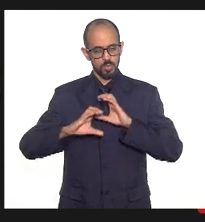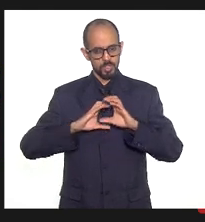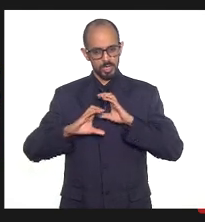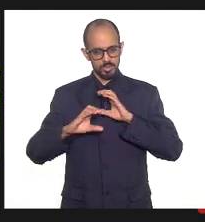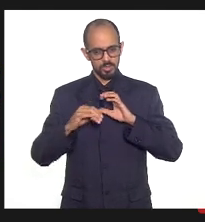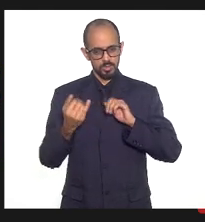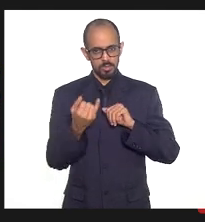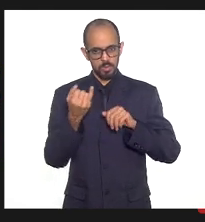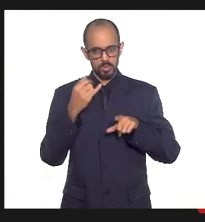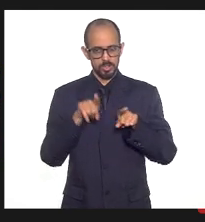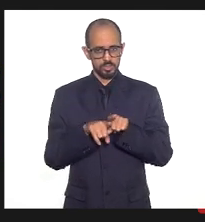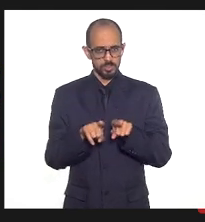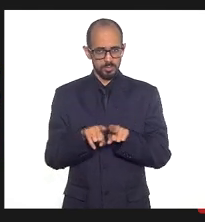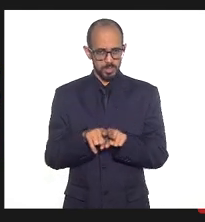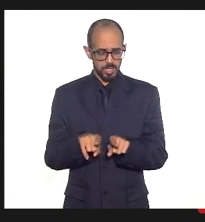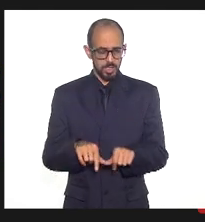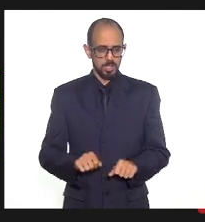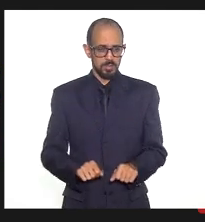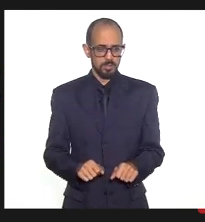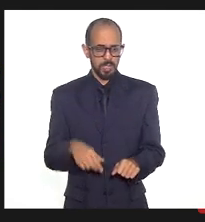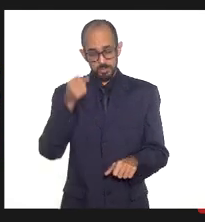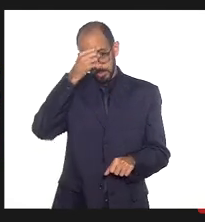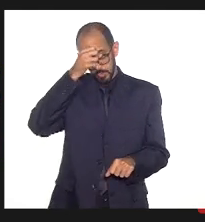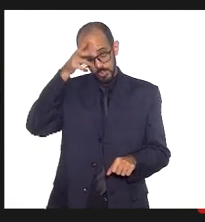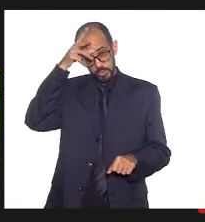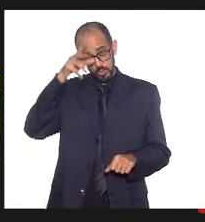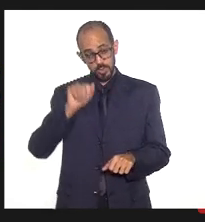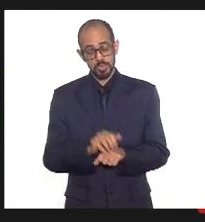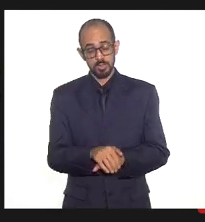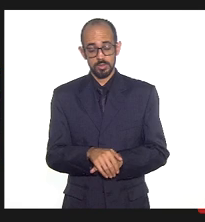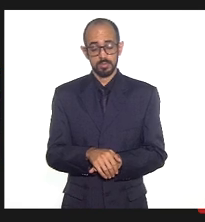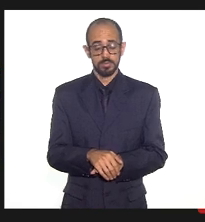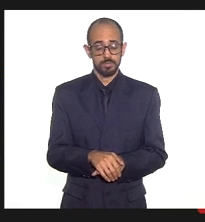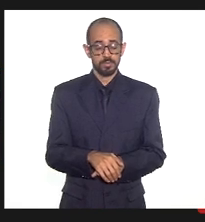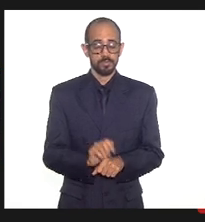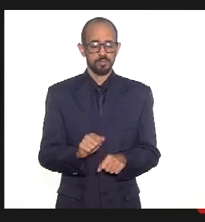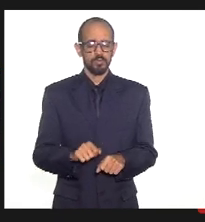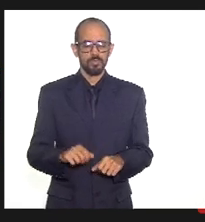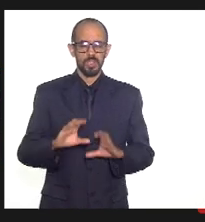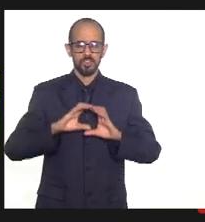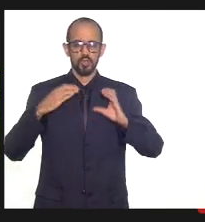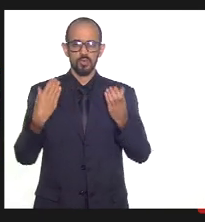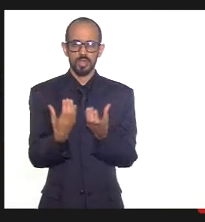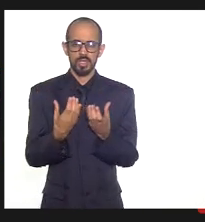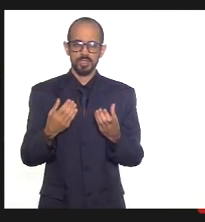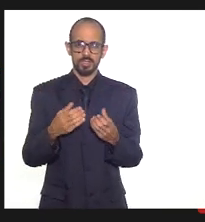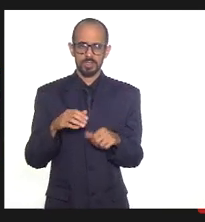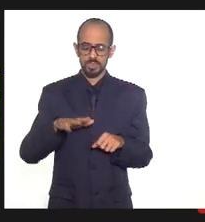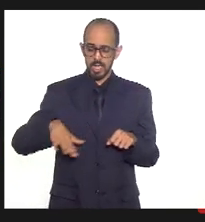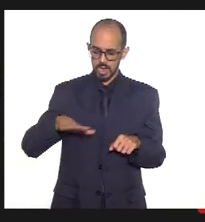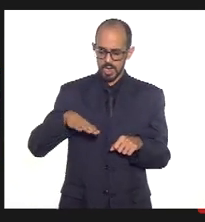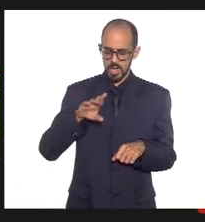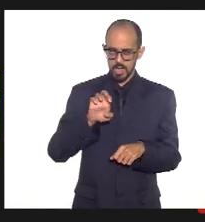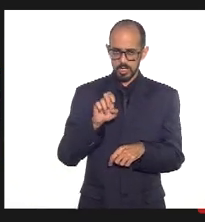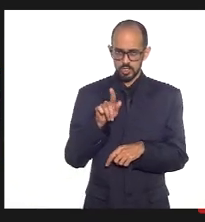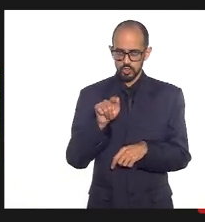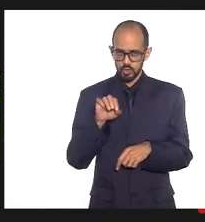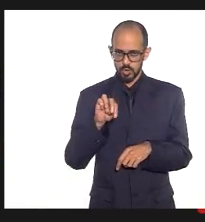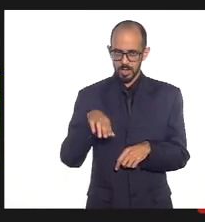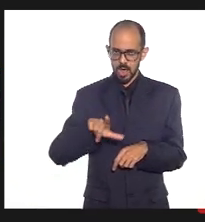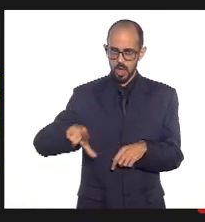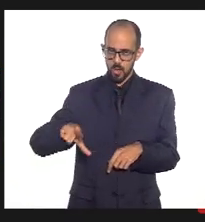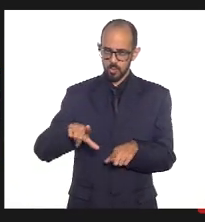muito importante para as prefeituras, as conferências regionais, o apoio,